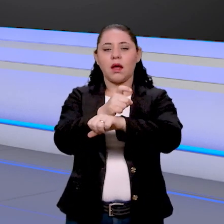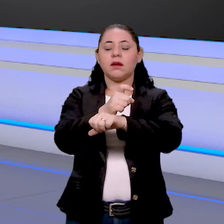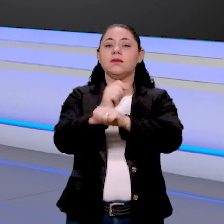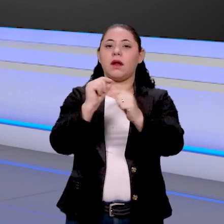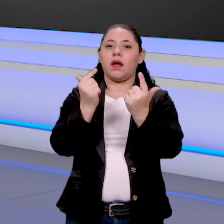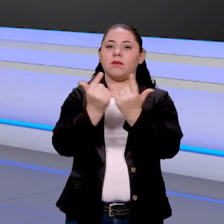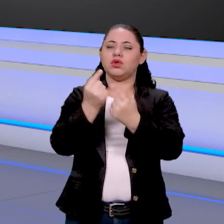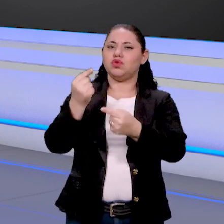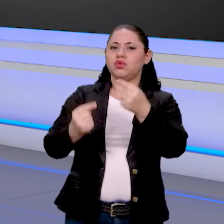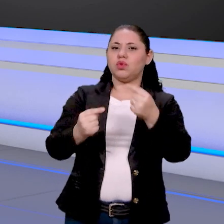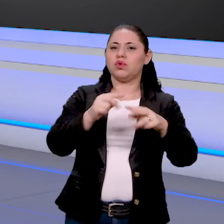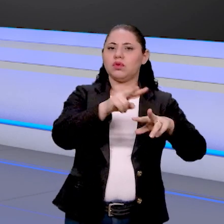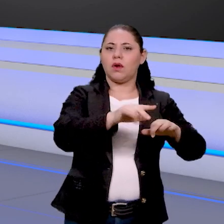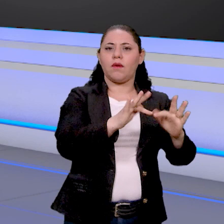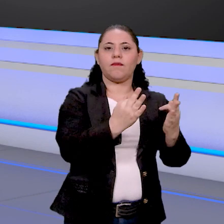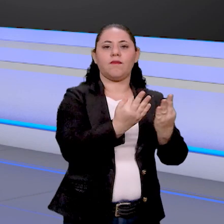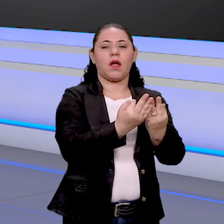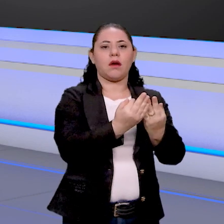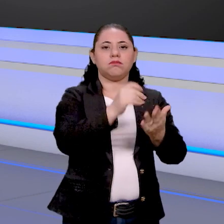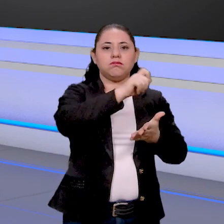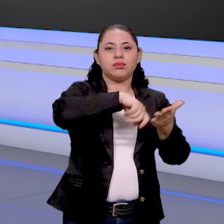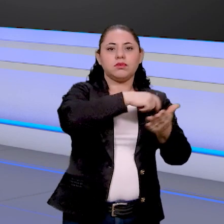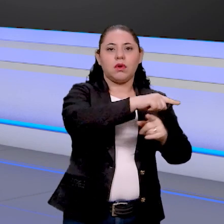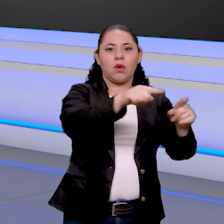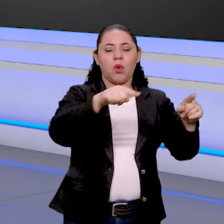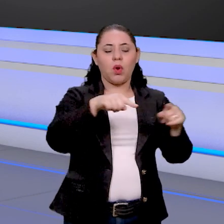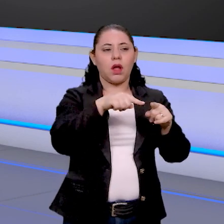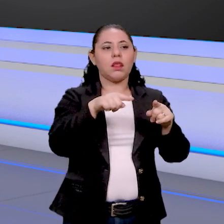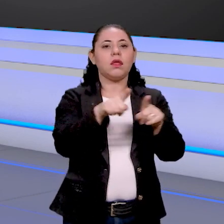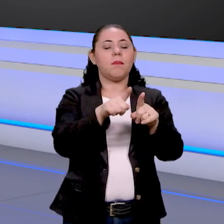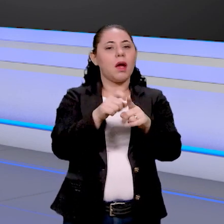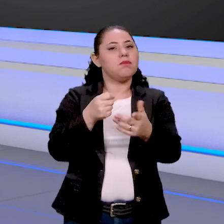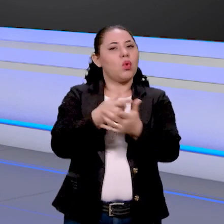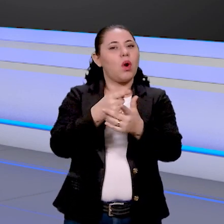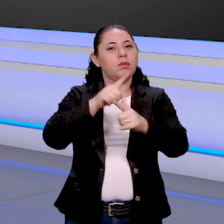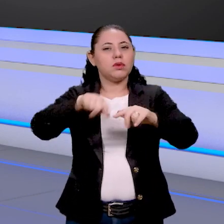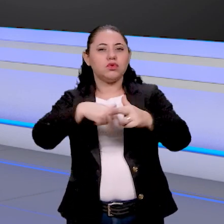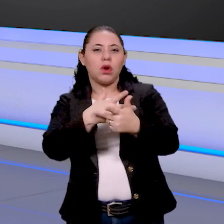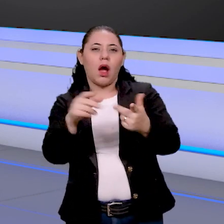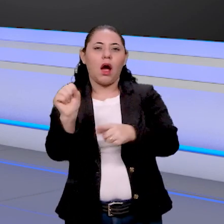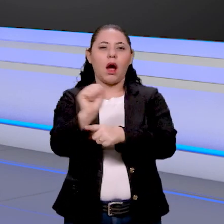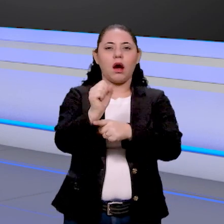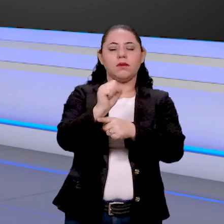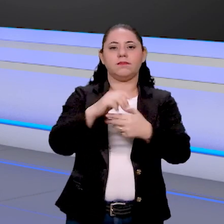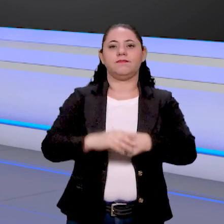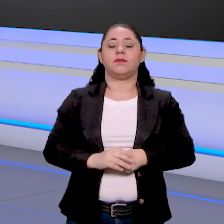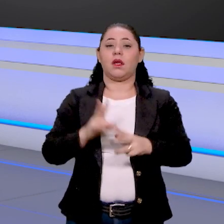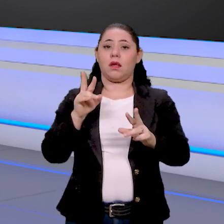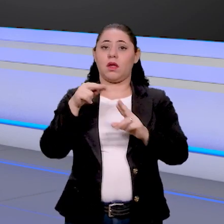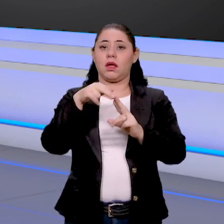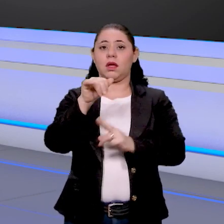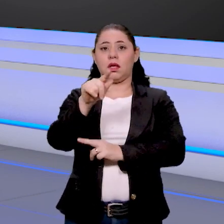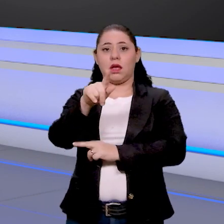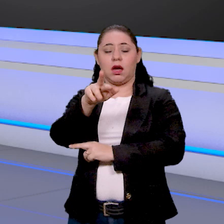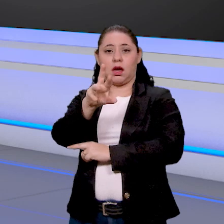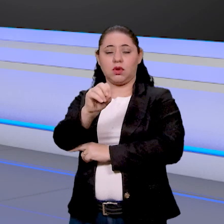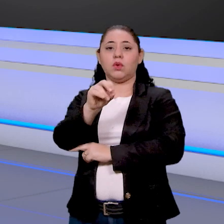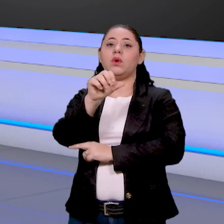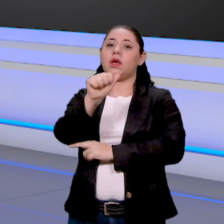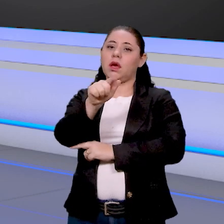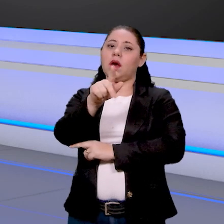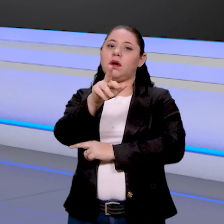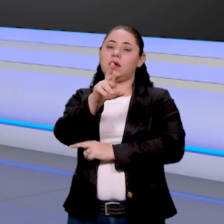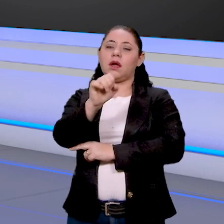Alemes discute agricultura familiar, reforma agrária e patrulhas mecanizadas. Representantes da IAGRO e